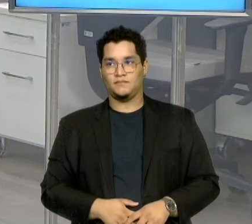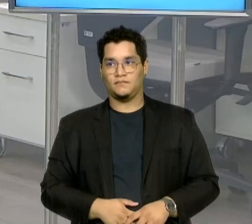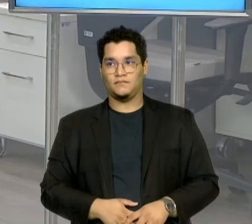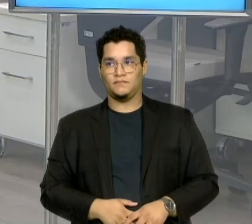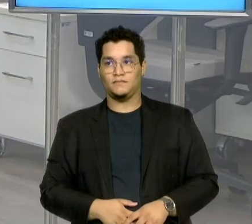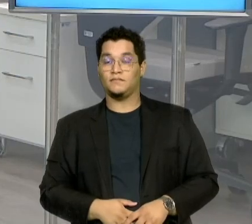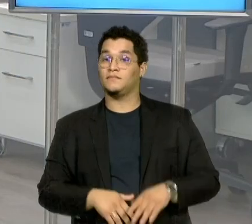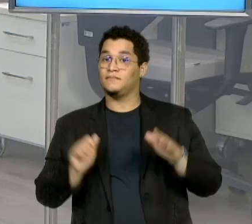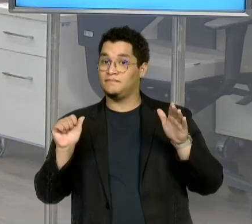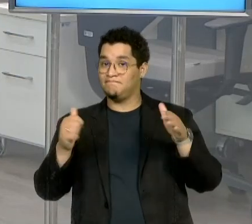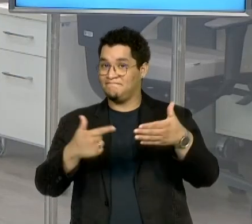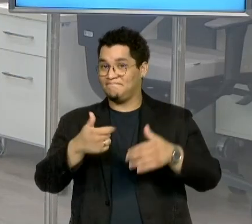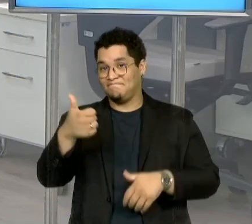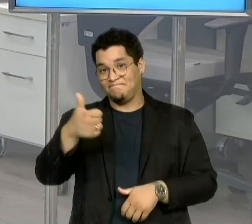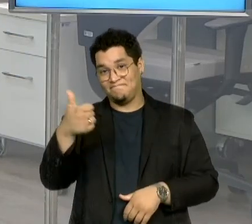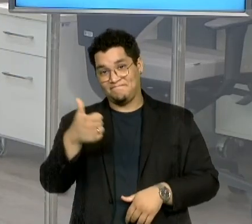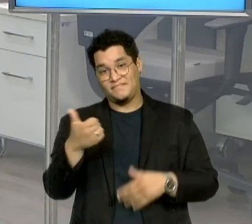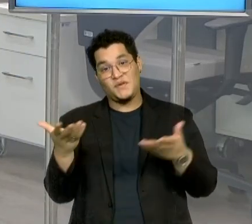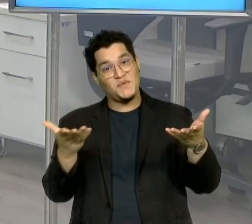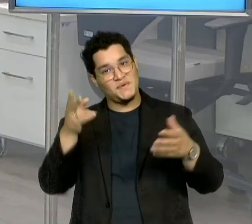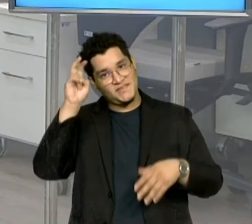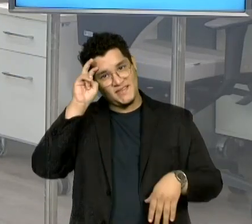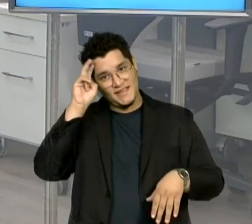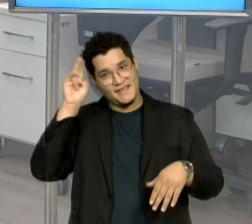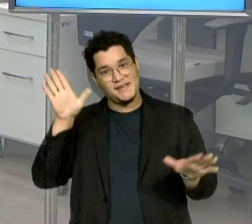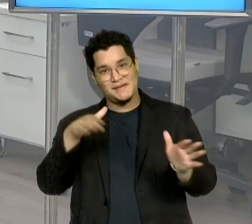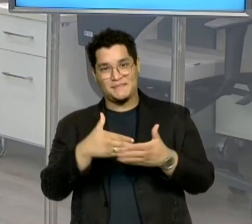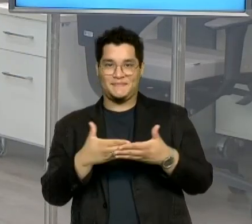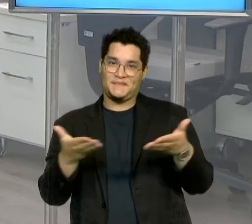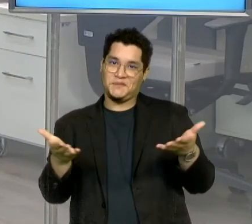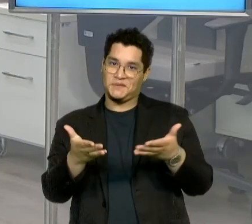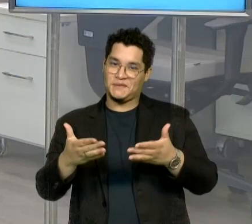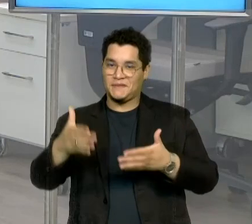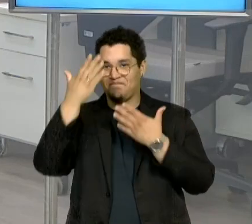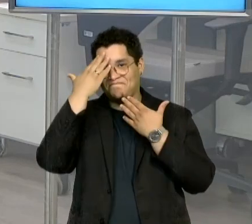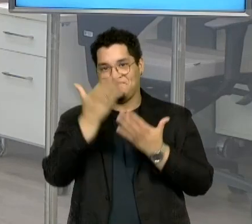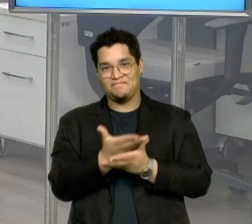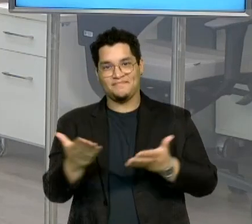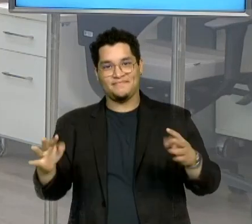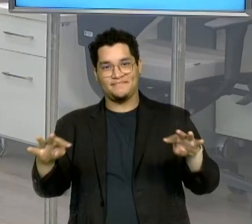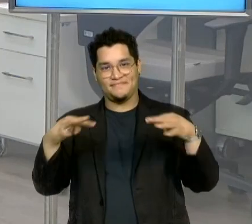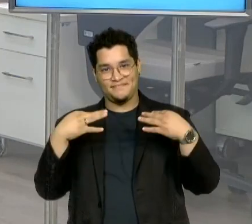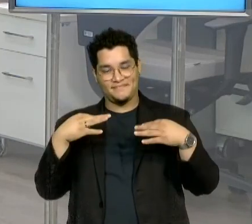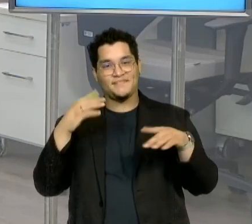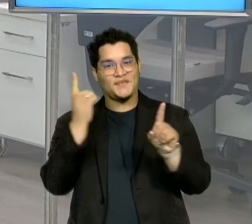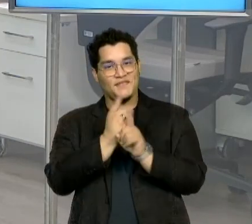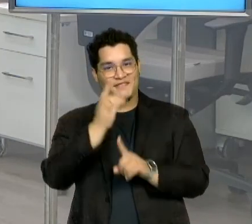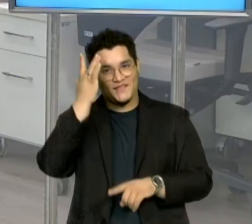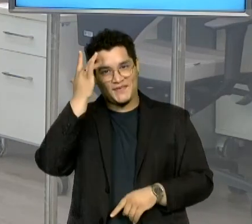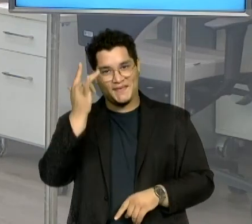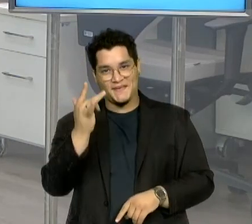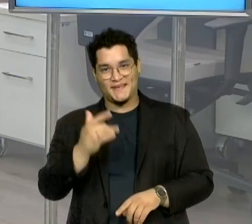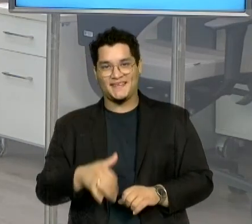Assembleia em Foco, primeira edição desta quinta-feira, fica por aqui. Muito obrigado pela sua audiência. Até amanhã.